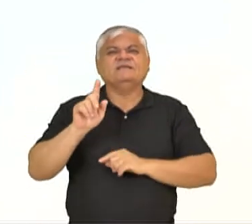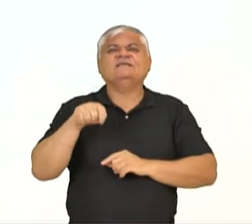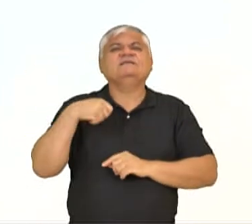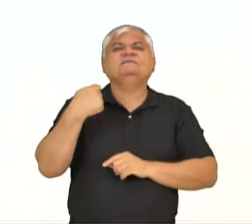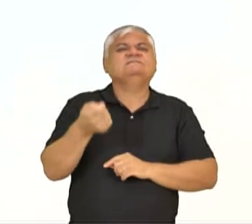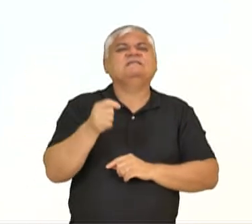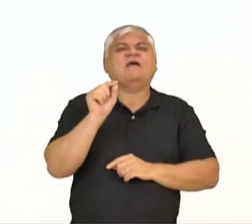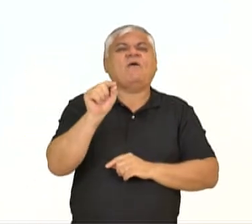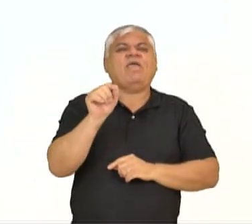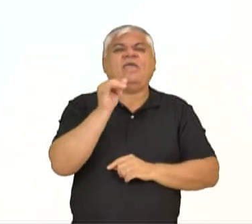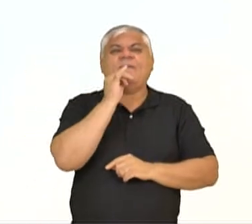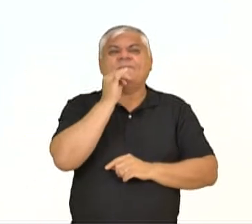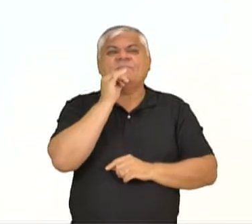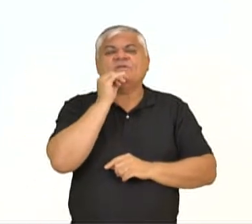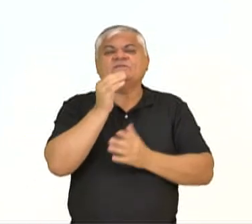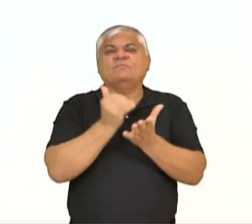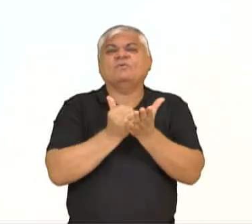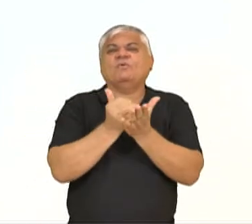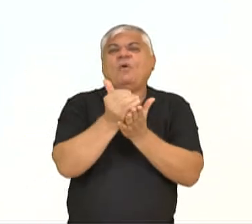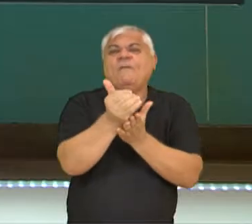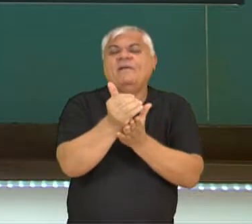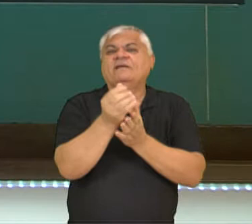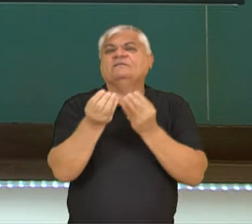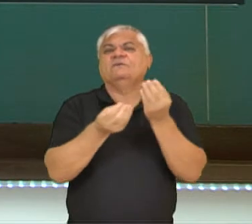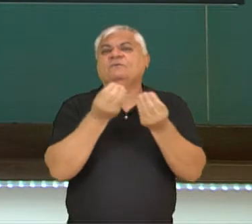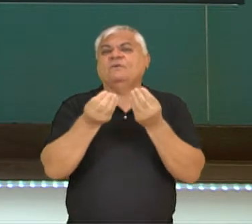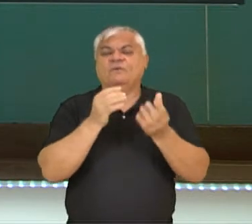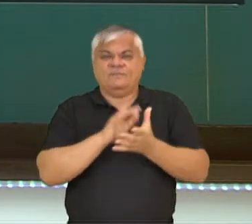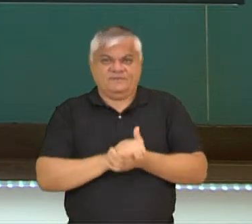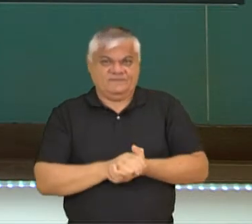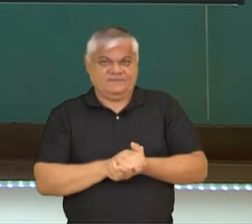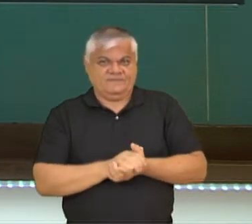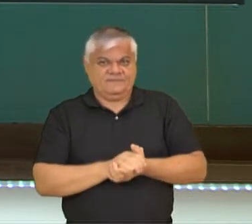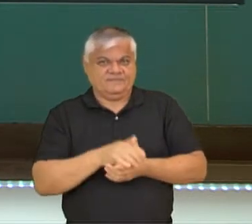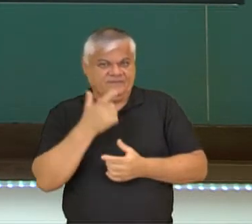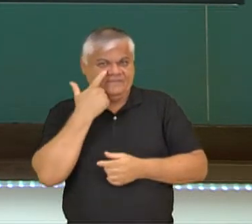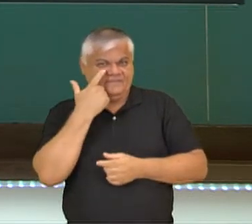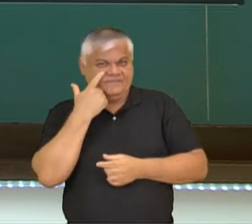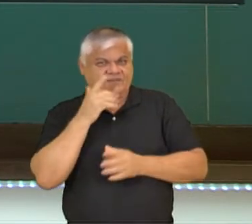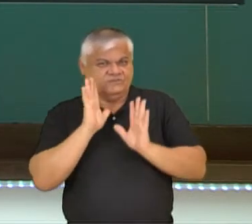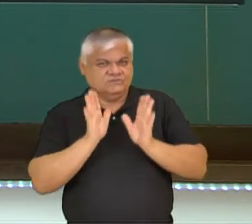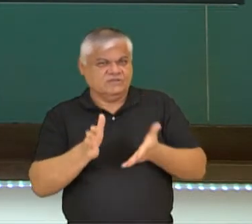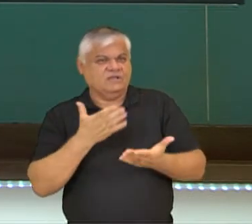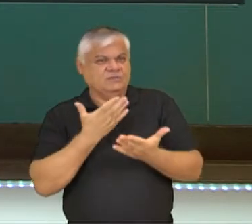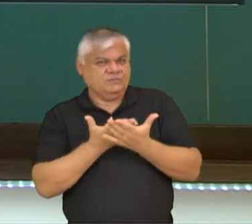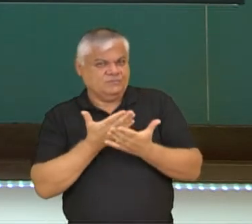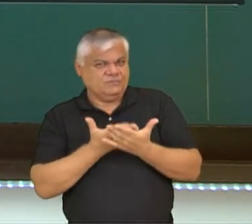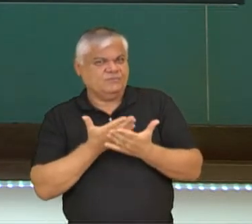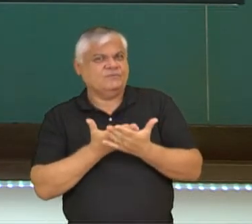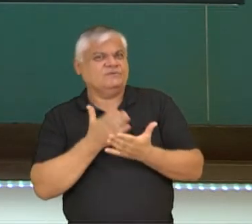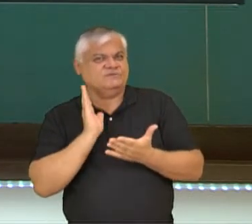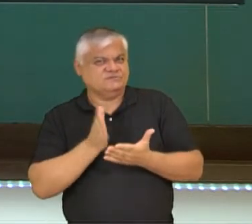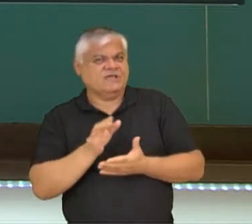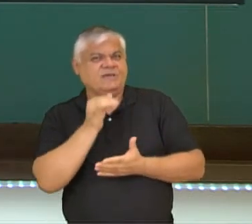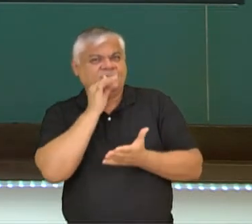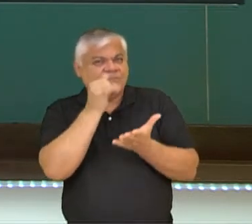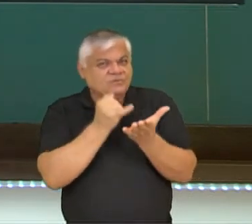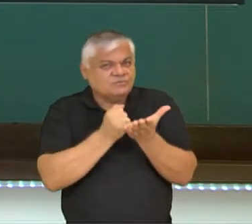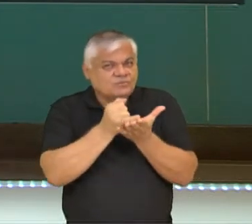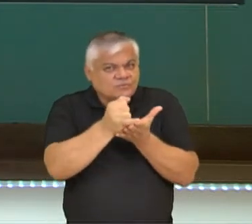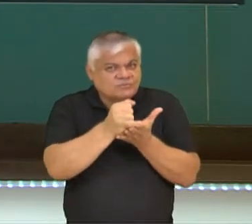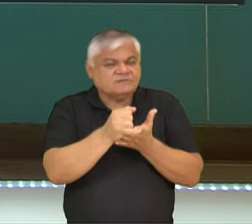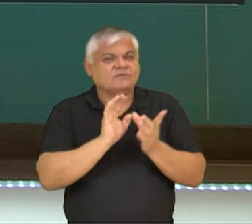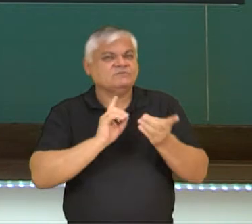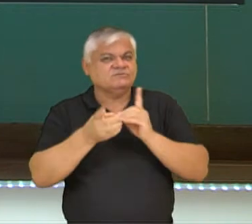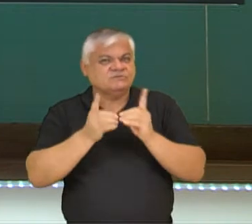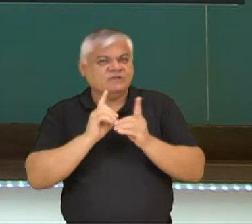é usado para a introdução dos diálogos na crônica? Com certeza vocês já estudaram essa questão da introdução dos diálogos.